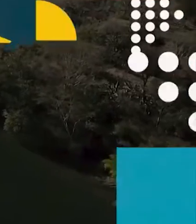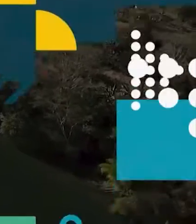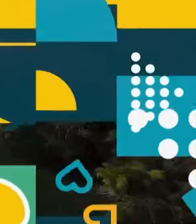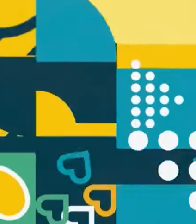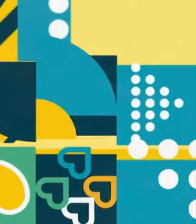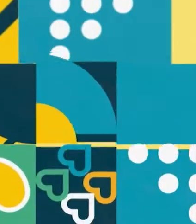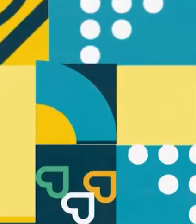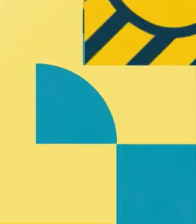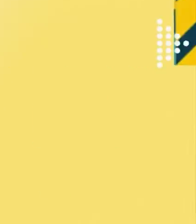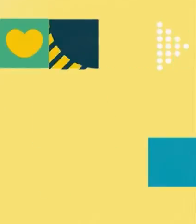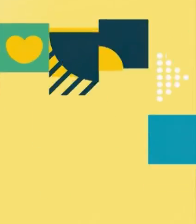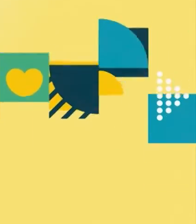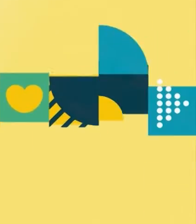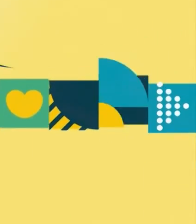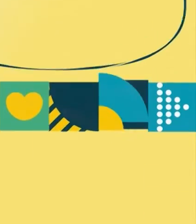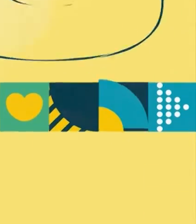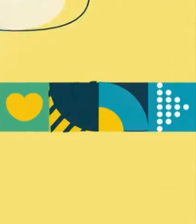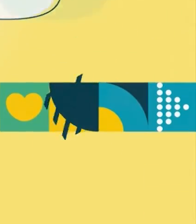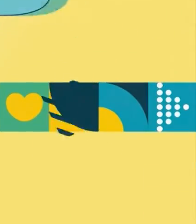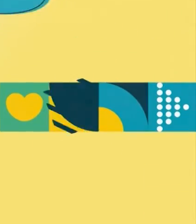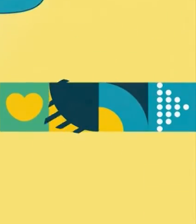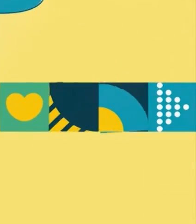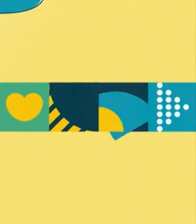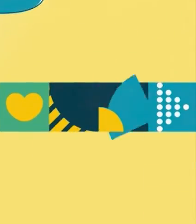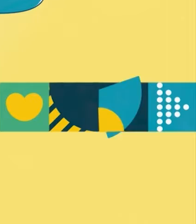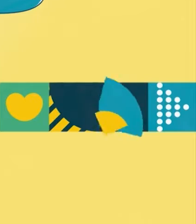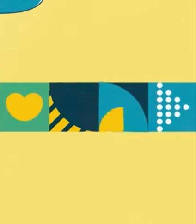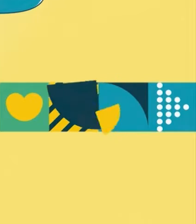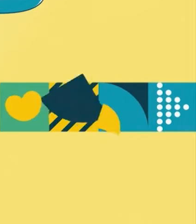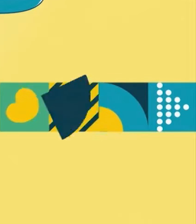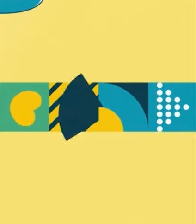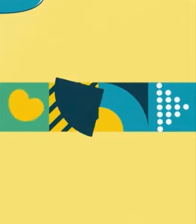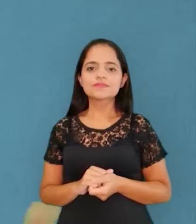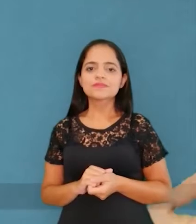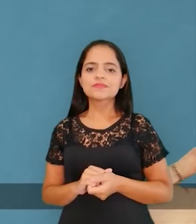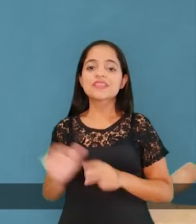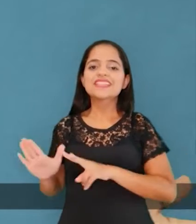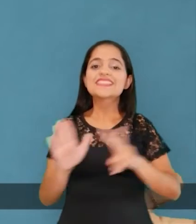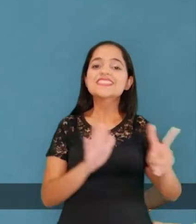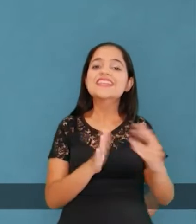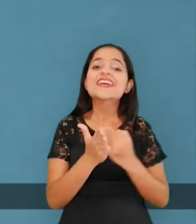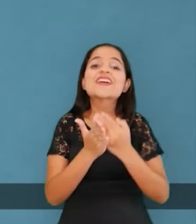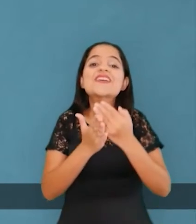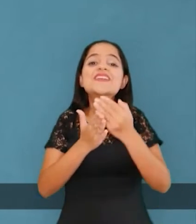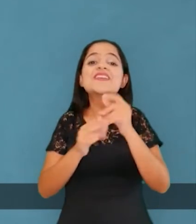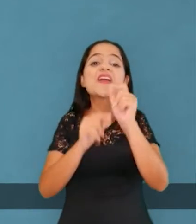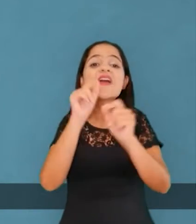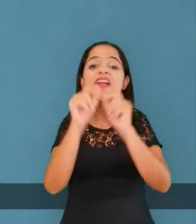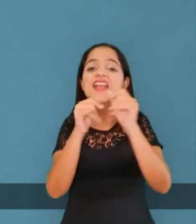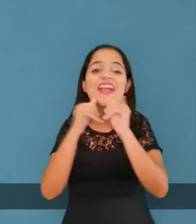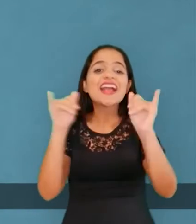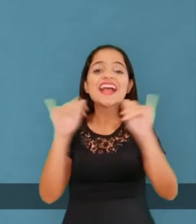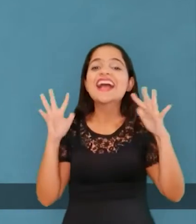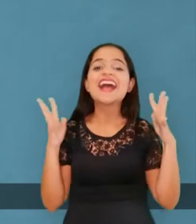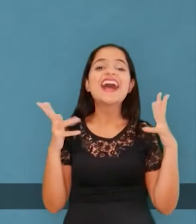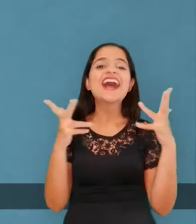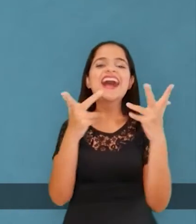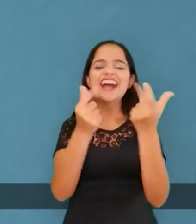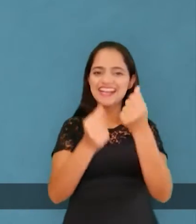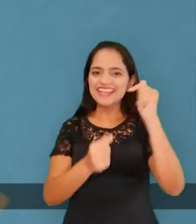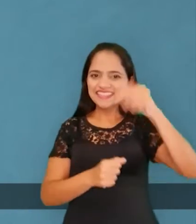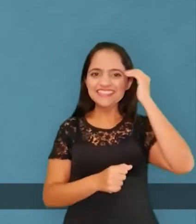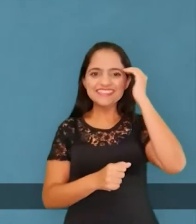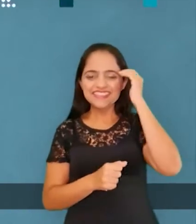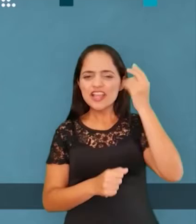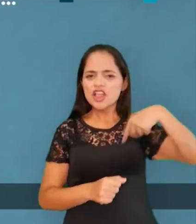Começa agora o programa Doutor Rogério Prefeito. A semana começou com uma excelente notícia. O que a